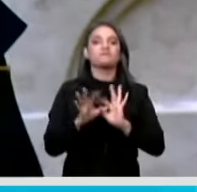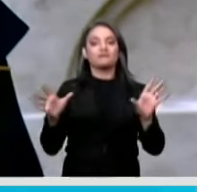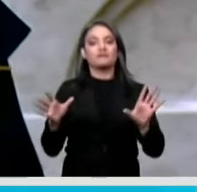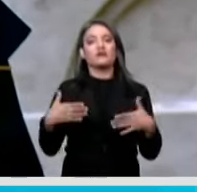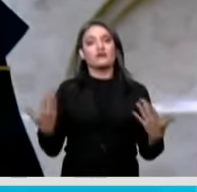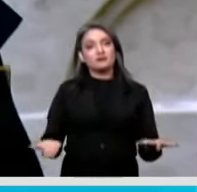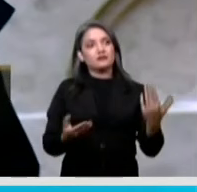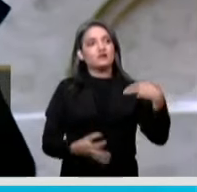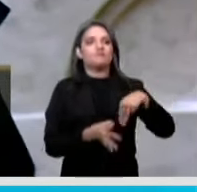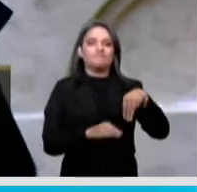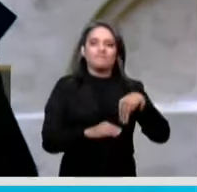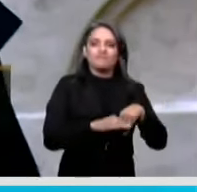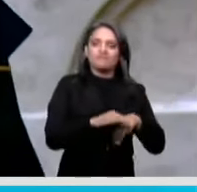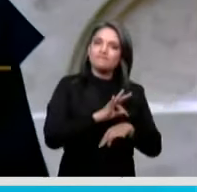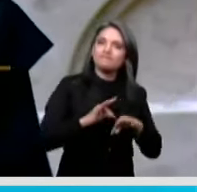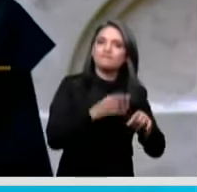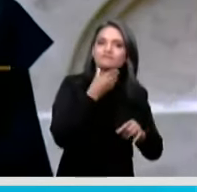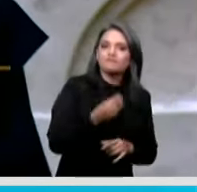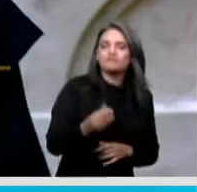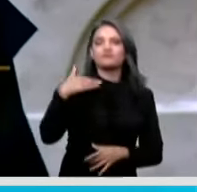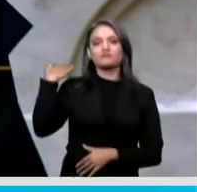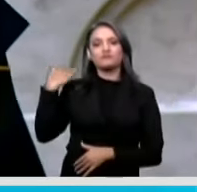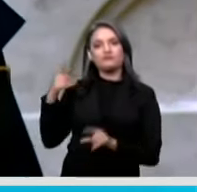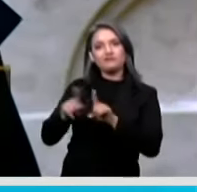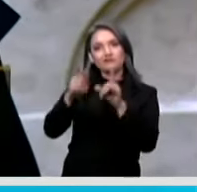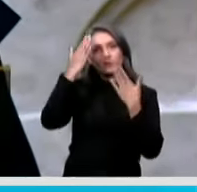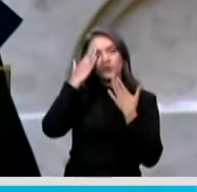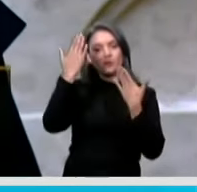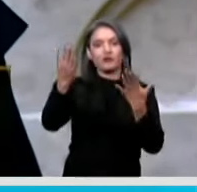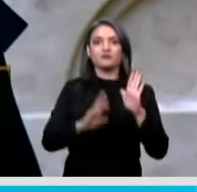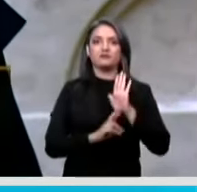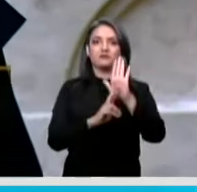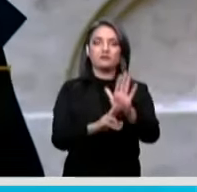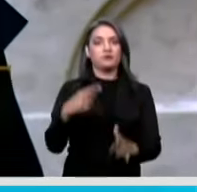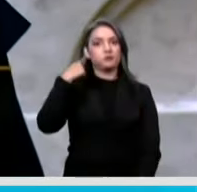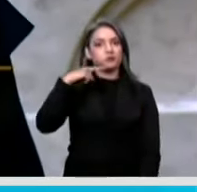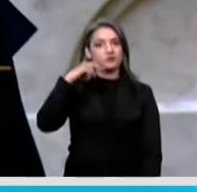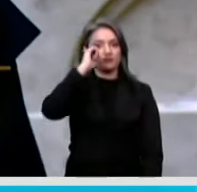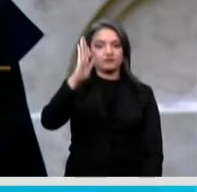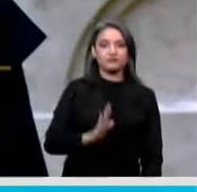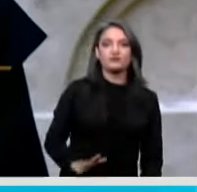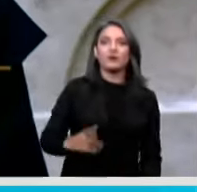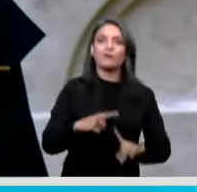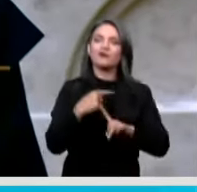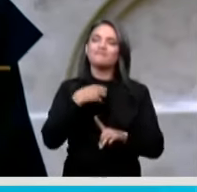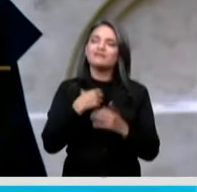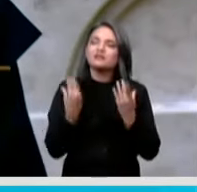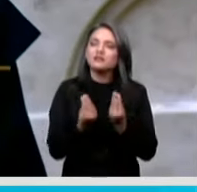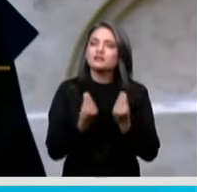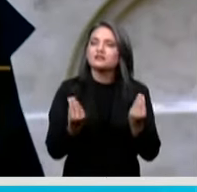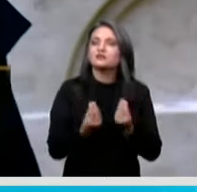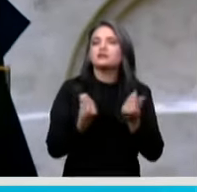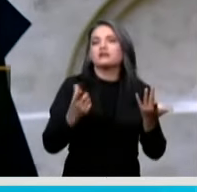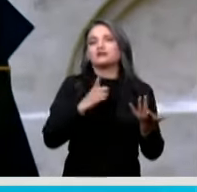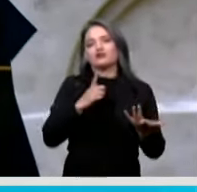E você o senhor gostou do que viu e ouviu do ministro Barroso eu gostei acho que os poderes pelo menos na